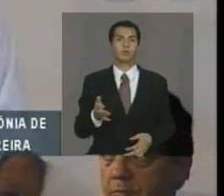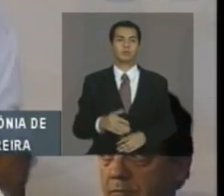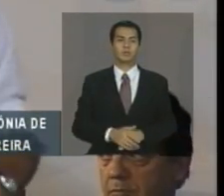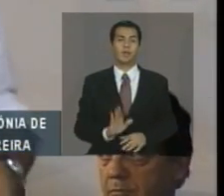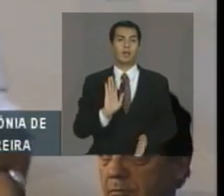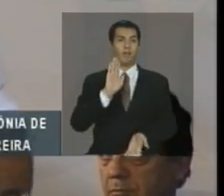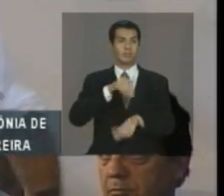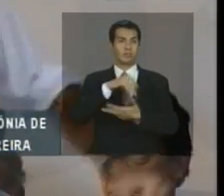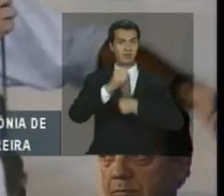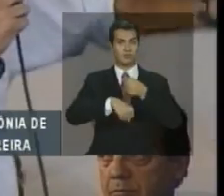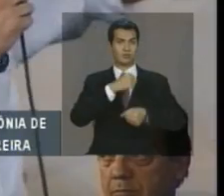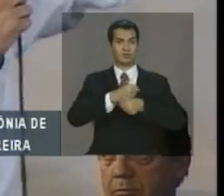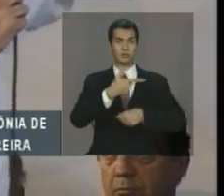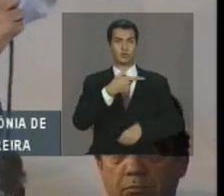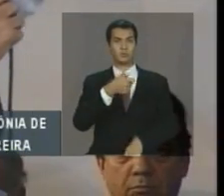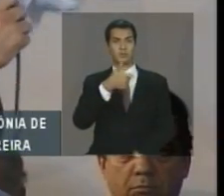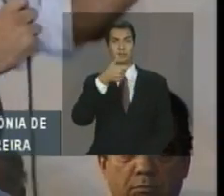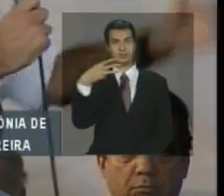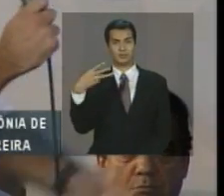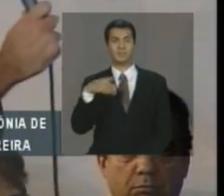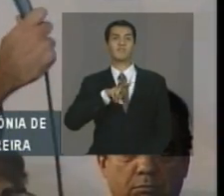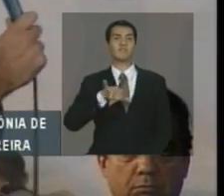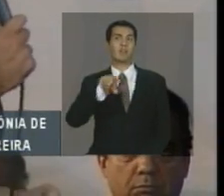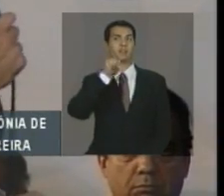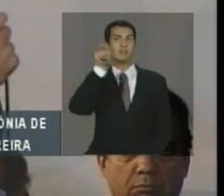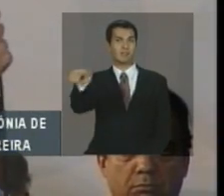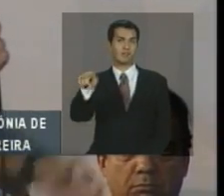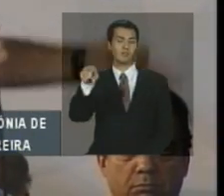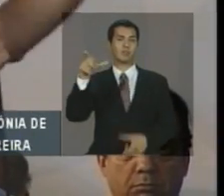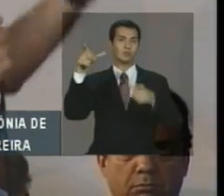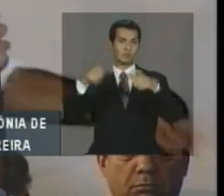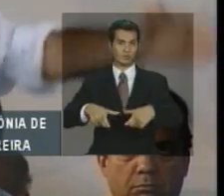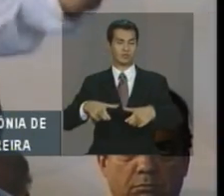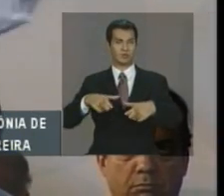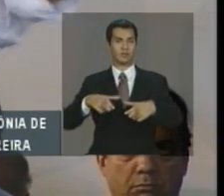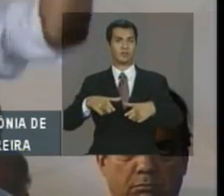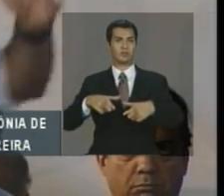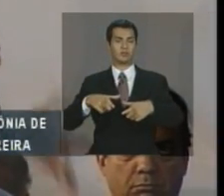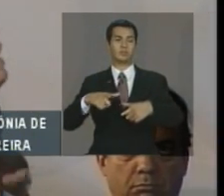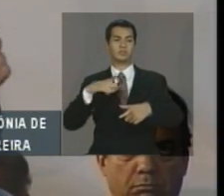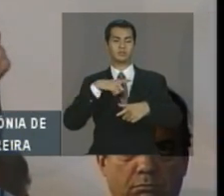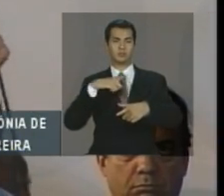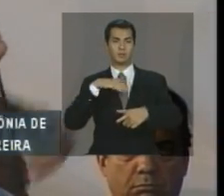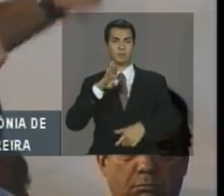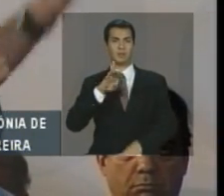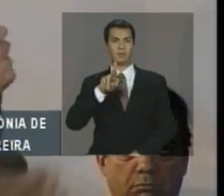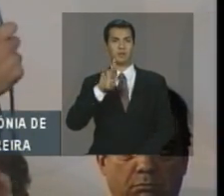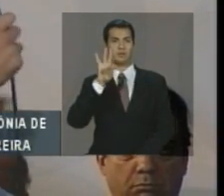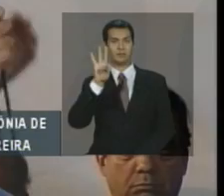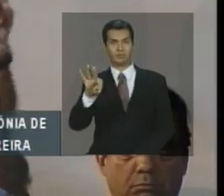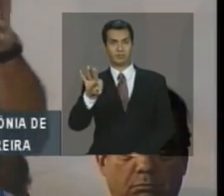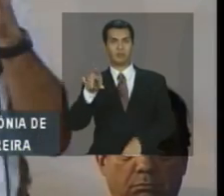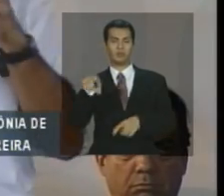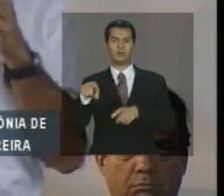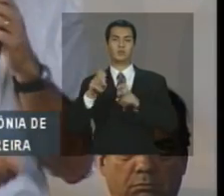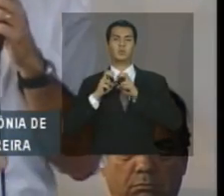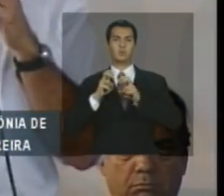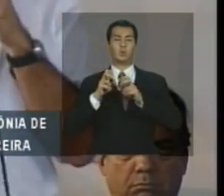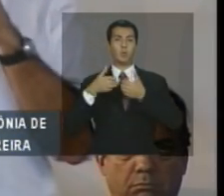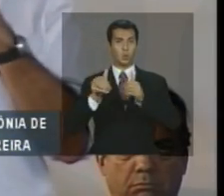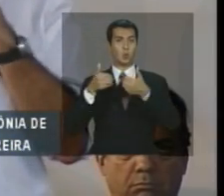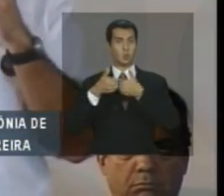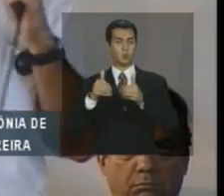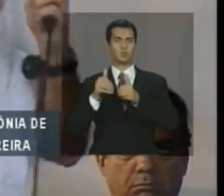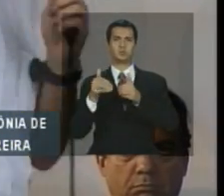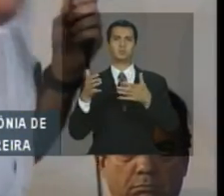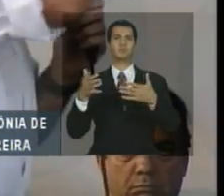Até final de 2013, o sujeito vai pegar na porta da casa dele, na Cesário de Melo, um BRT, um ligeirão desse bonito, com ar-condicionado, com bilhete